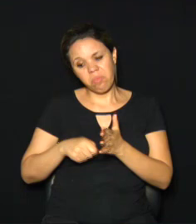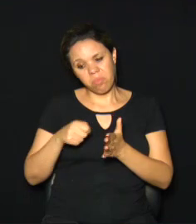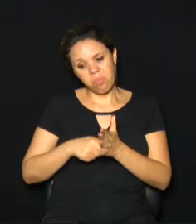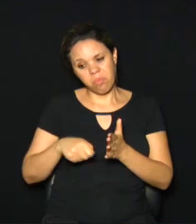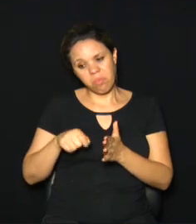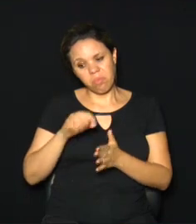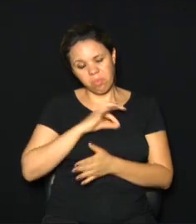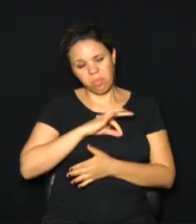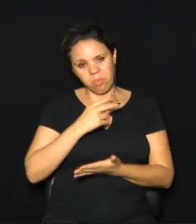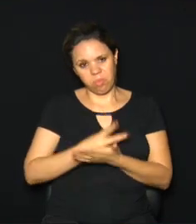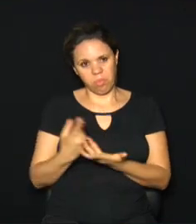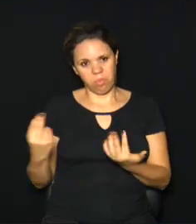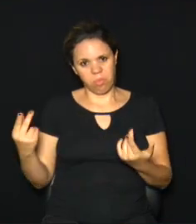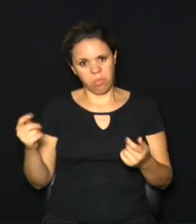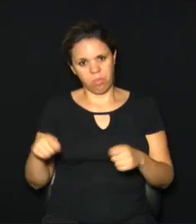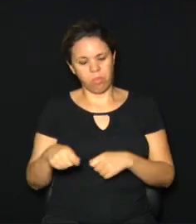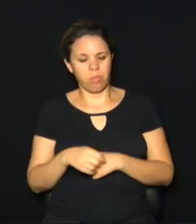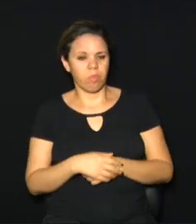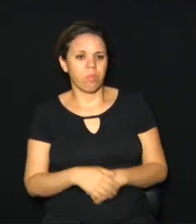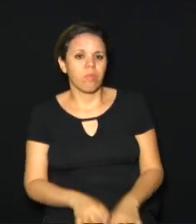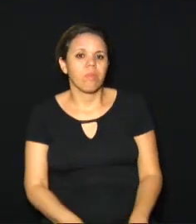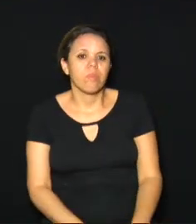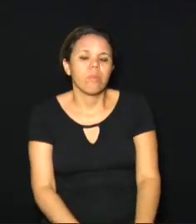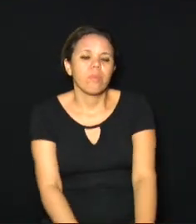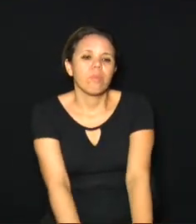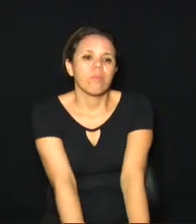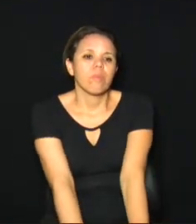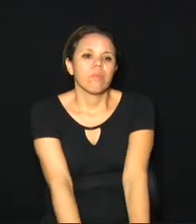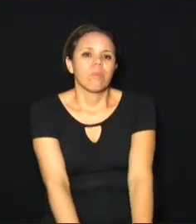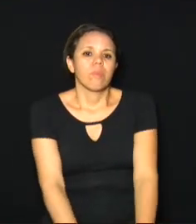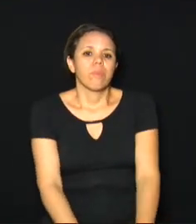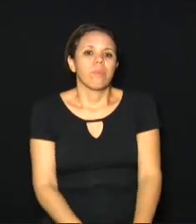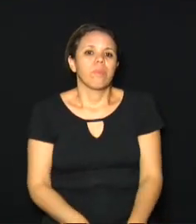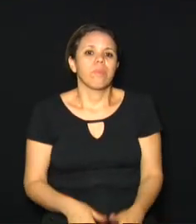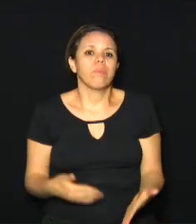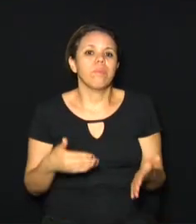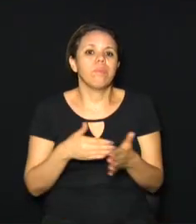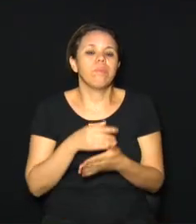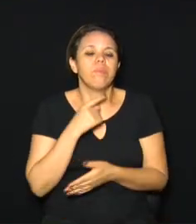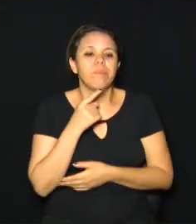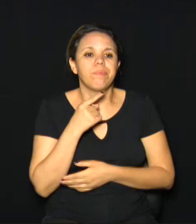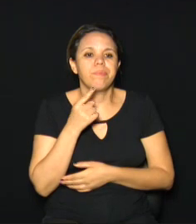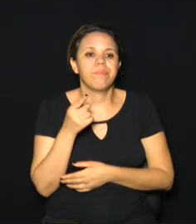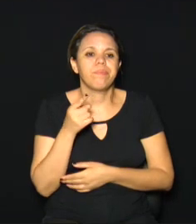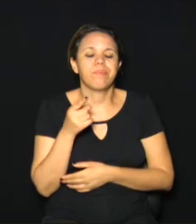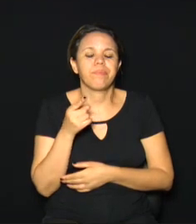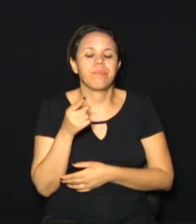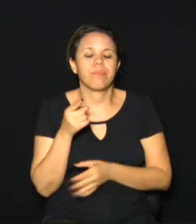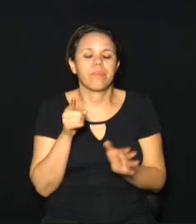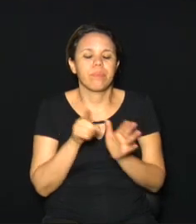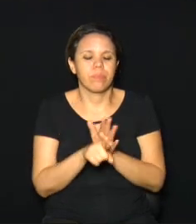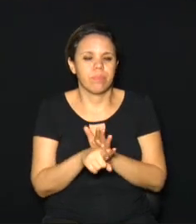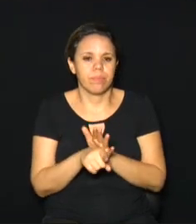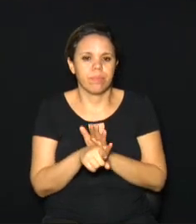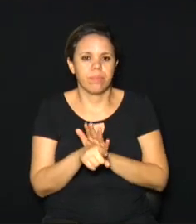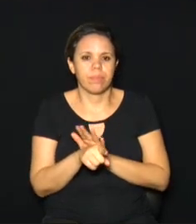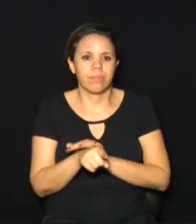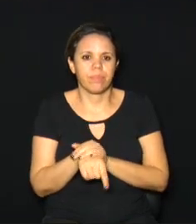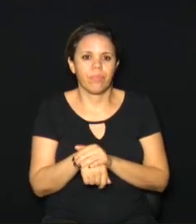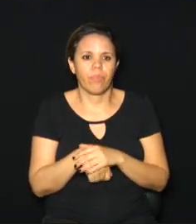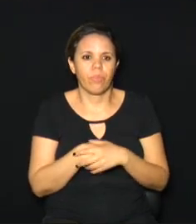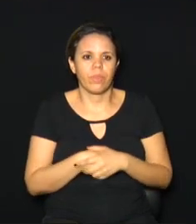possível? É. Possível é. E a última questão é com relação a... Deixa eu ver...